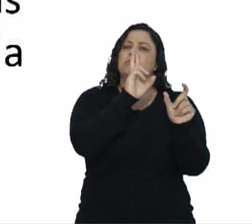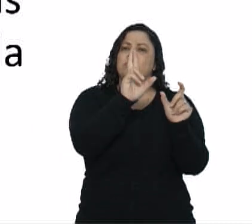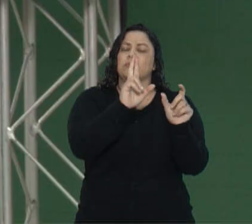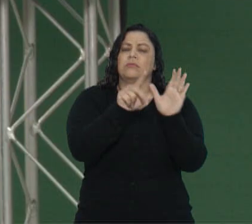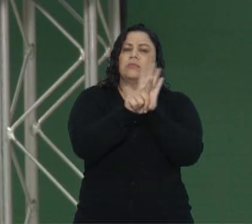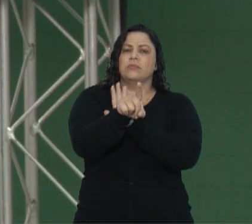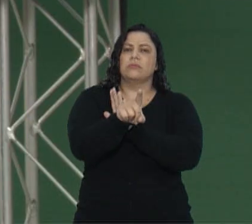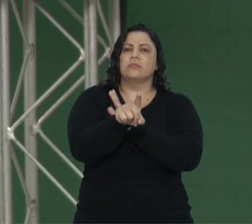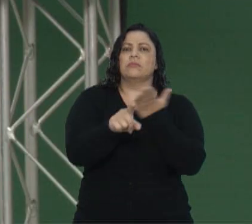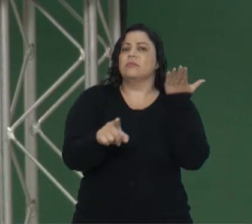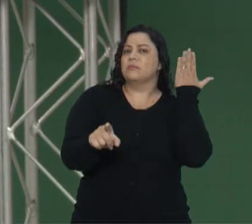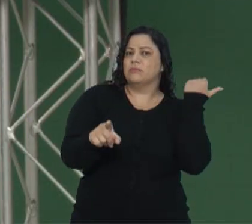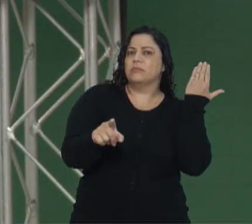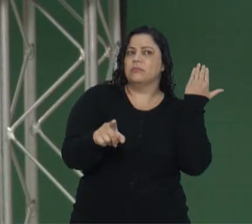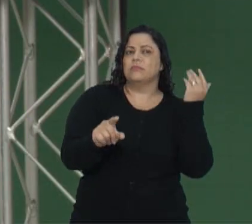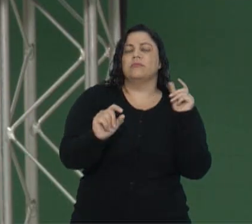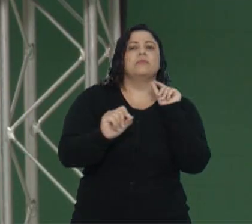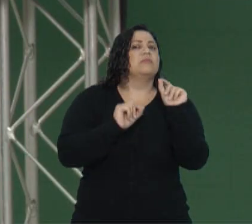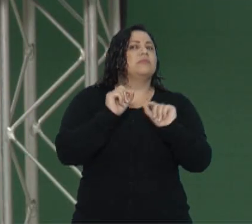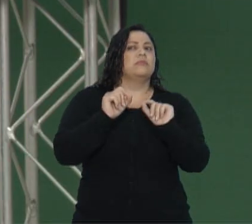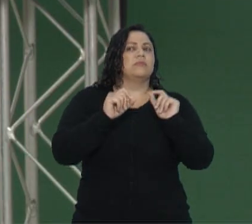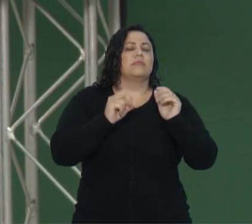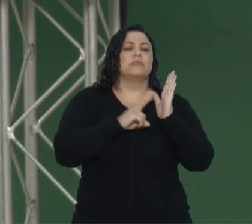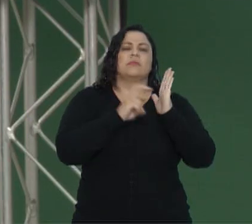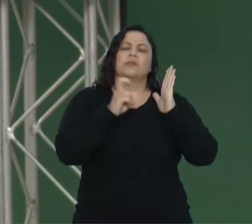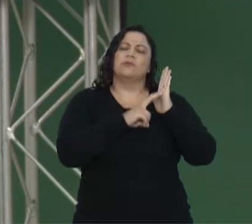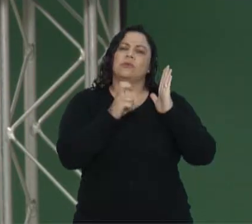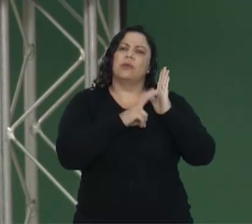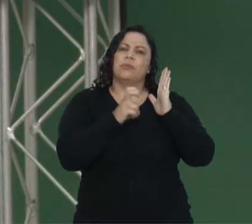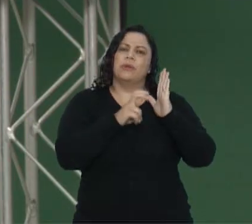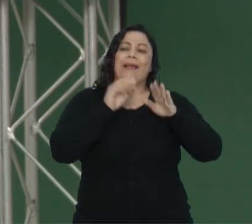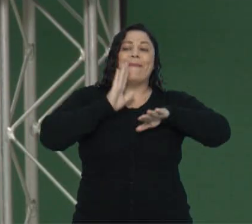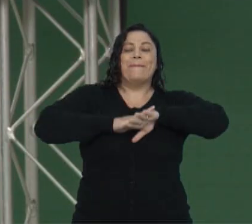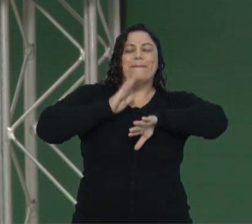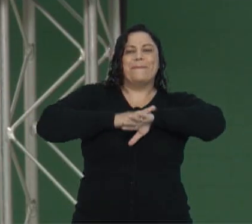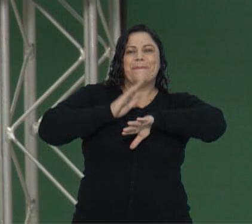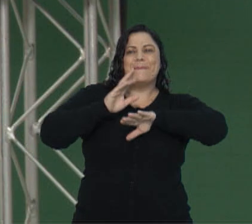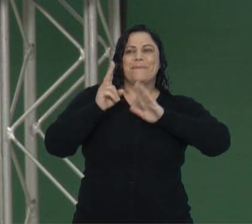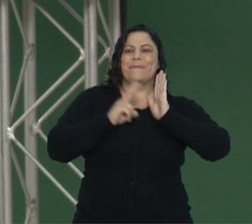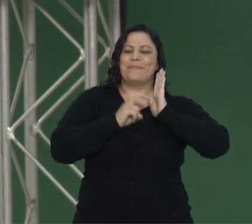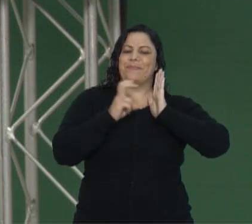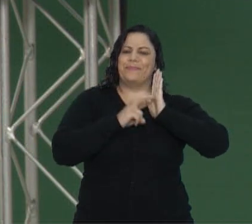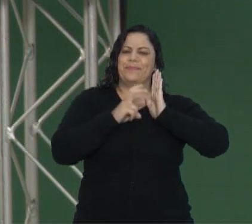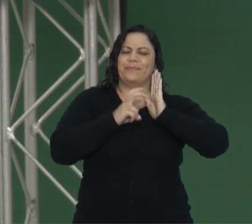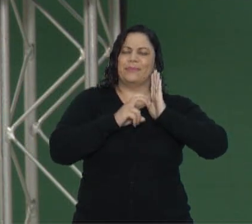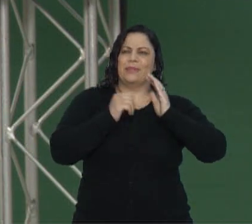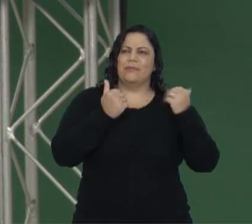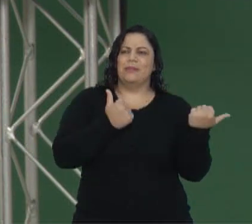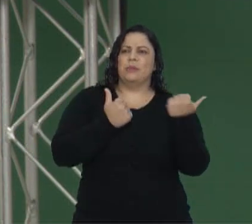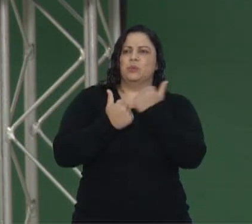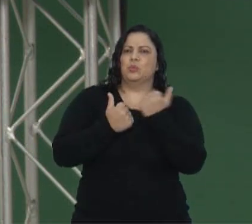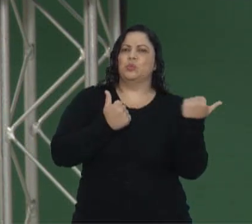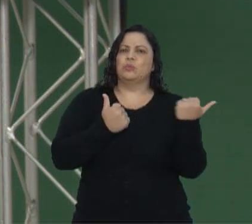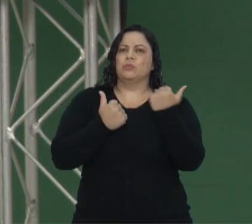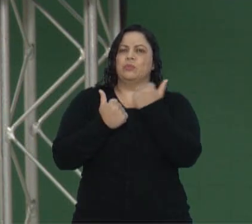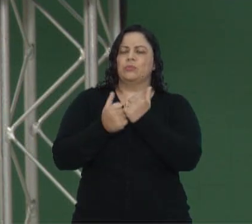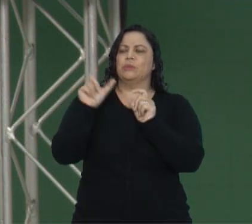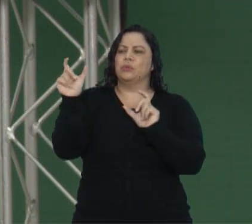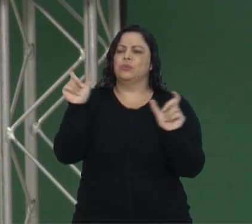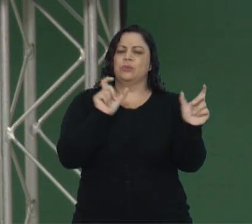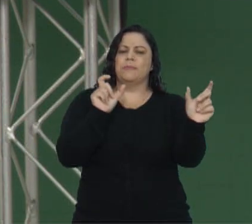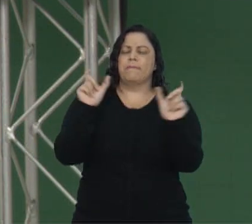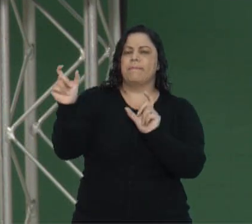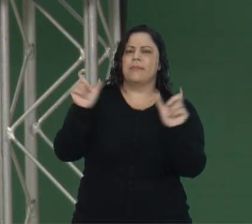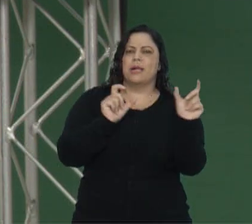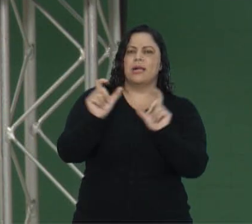anterior? Aqui é um exercício de vocabulário. Quanto mais você tem vocabulário para substituir para palavras, é melhor, né?